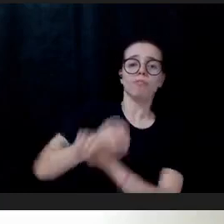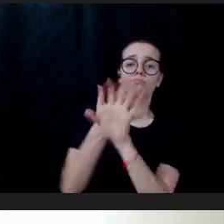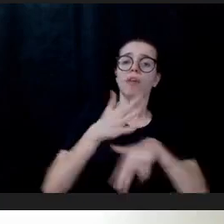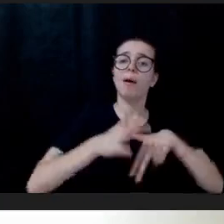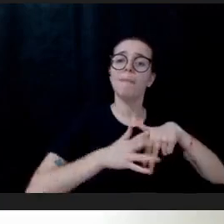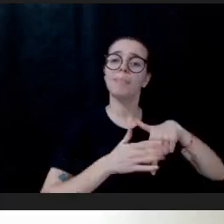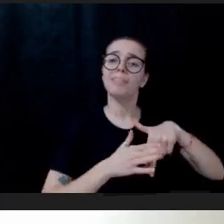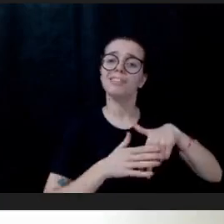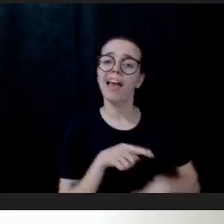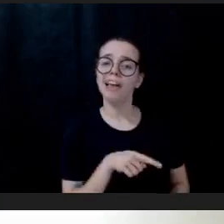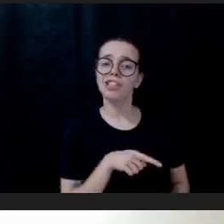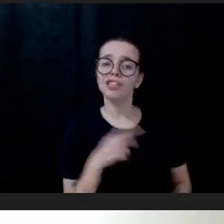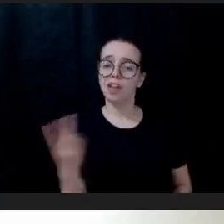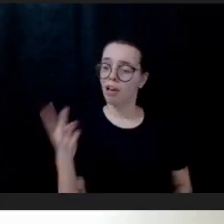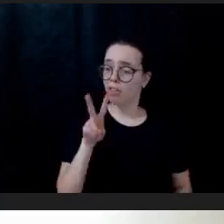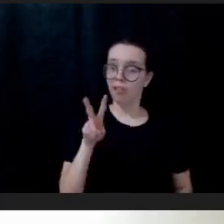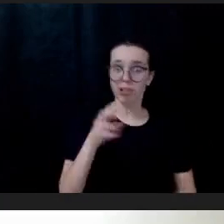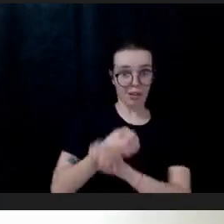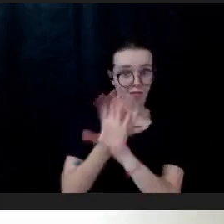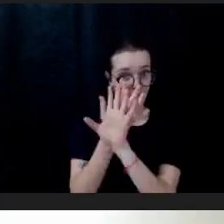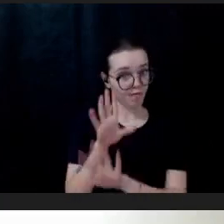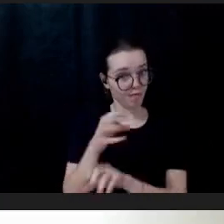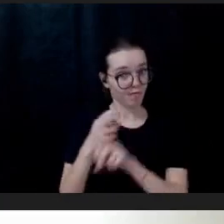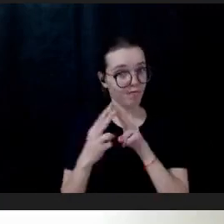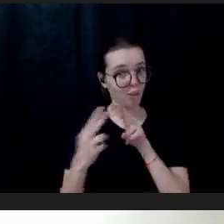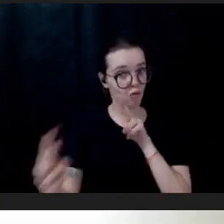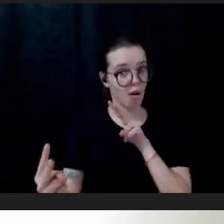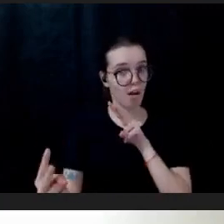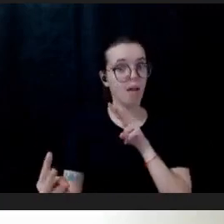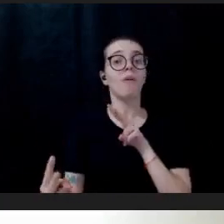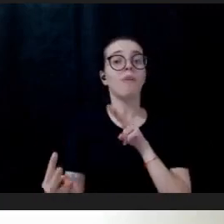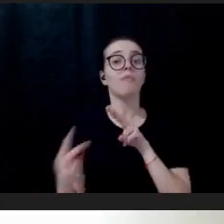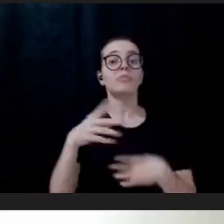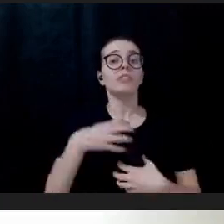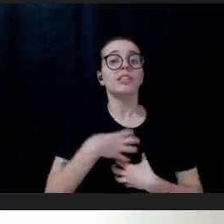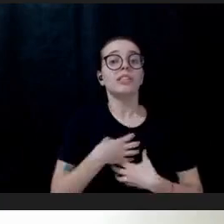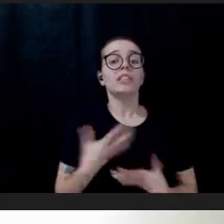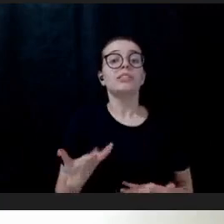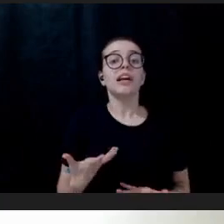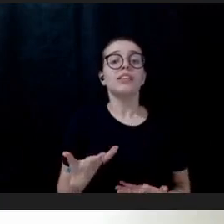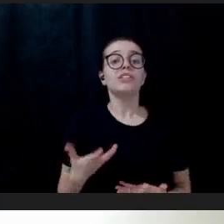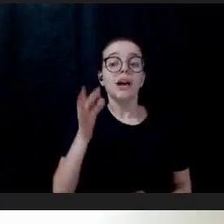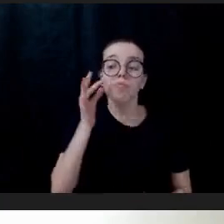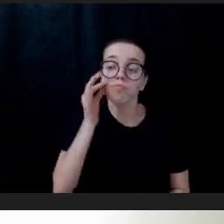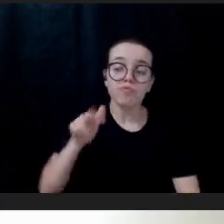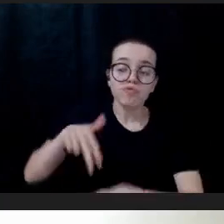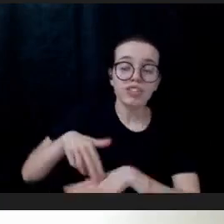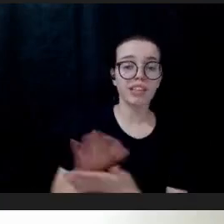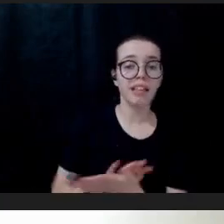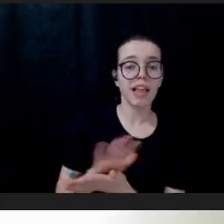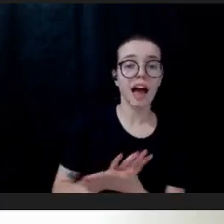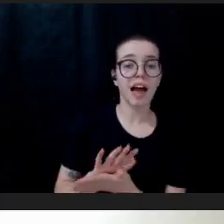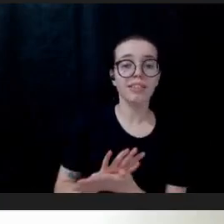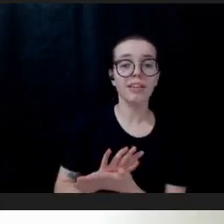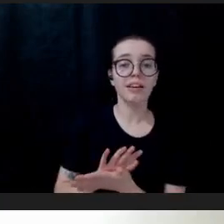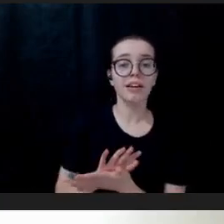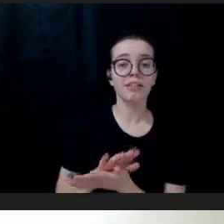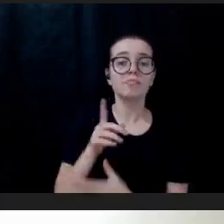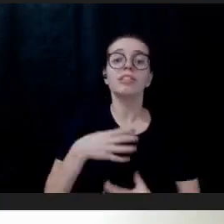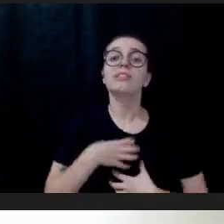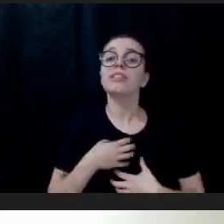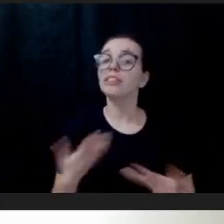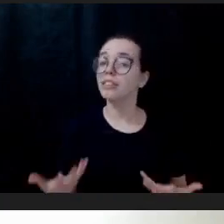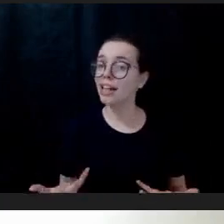intermediação e o paciente e o médico, sem a presença física do intérprete. É